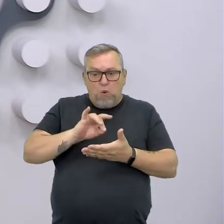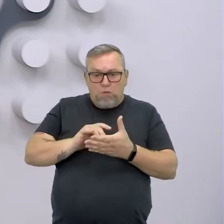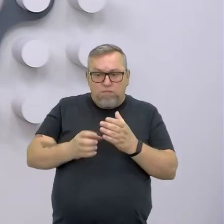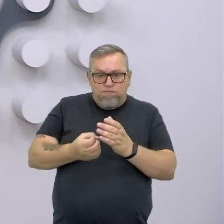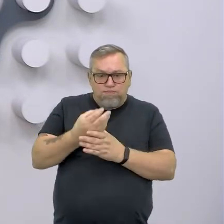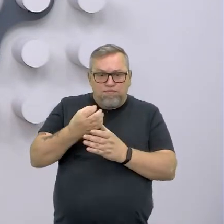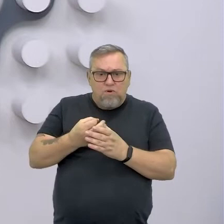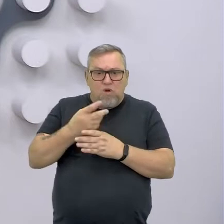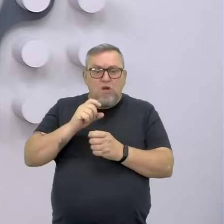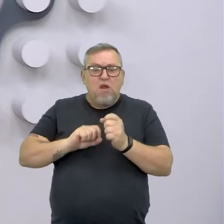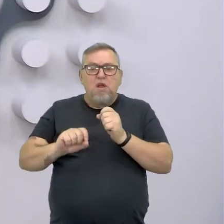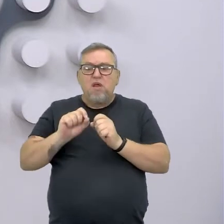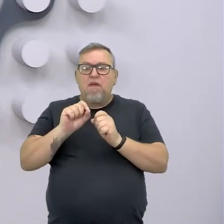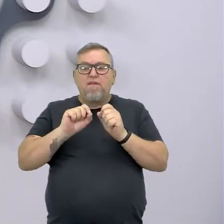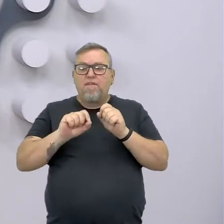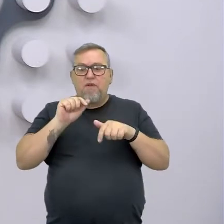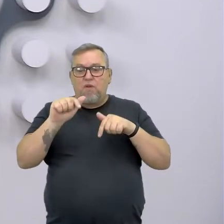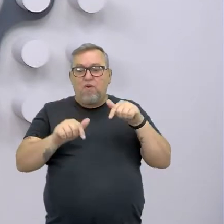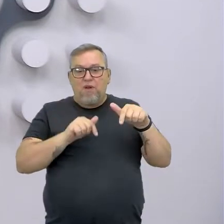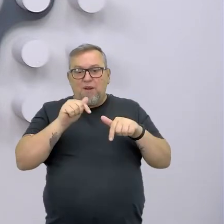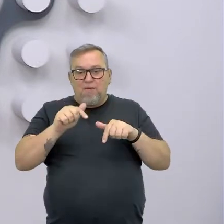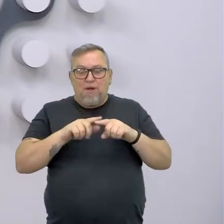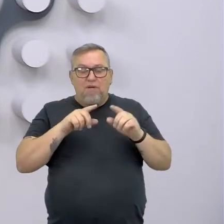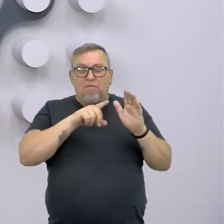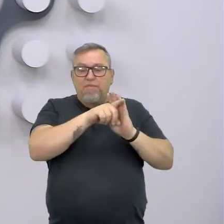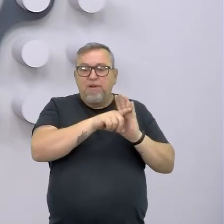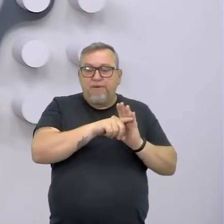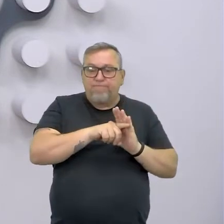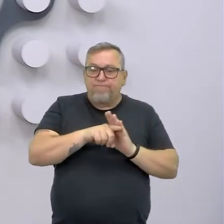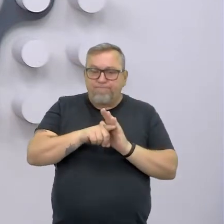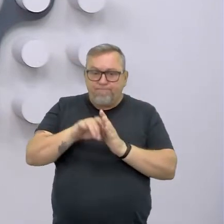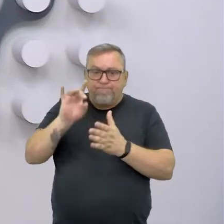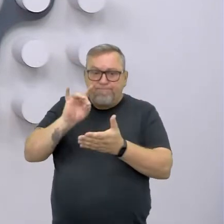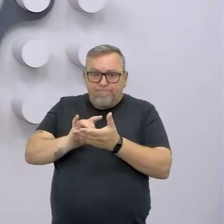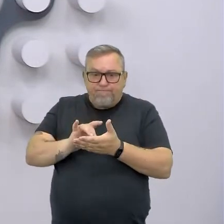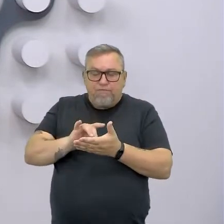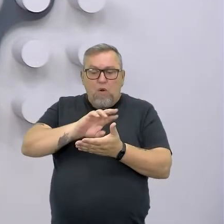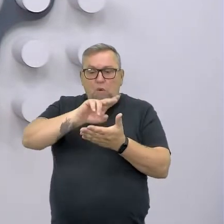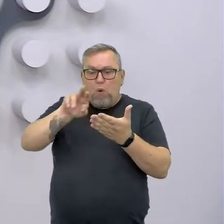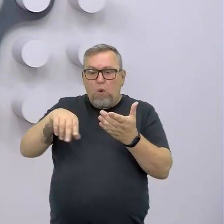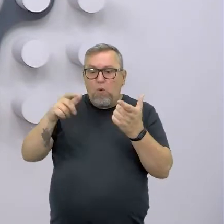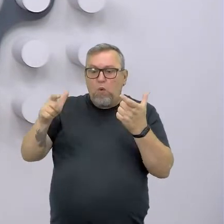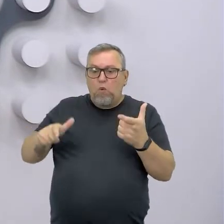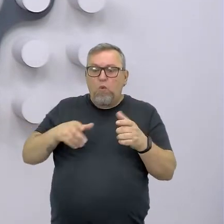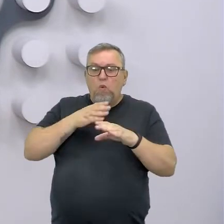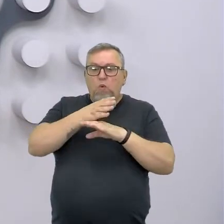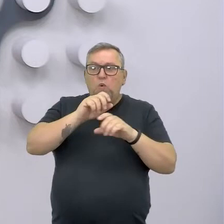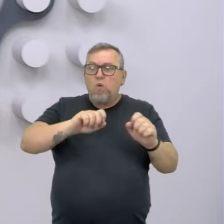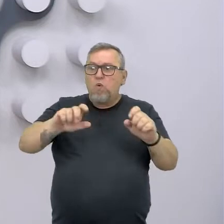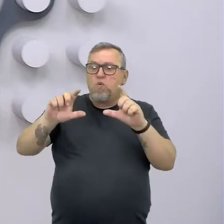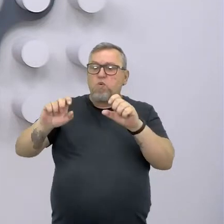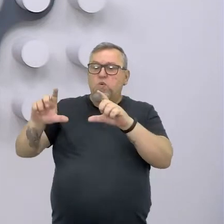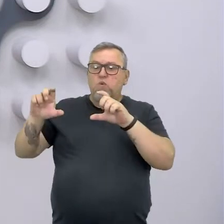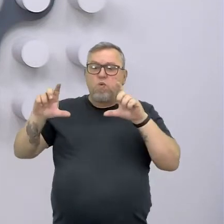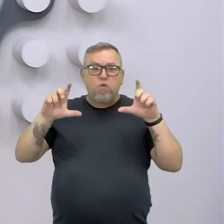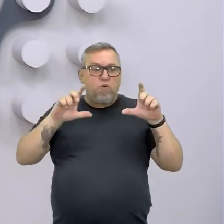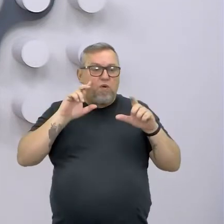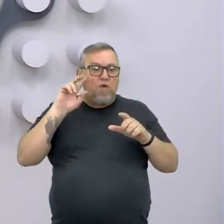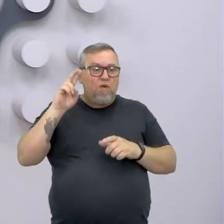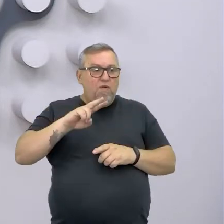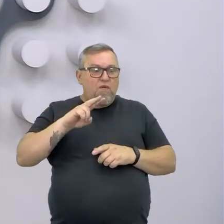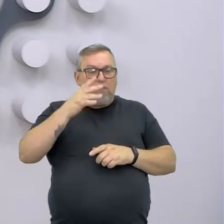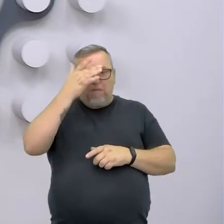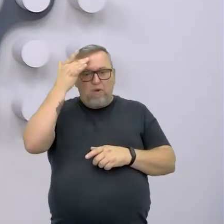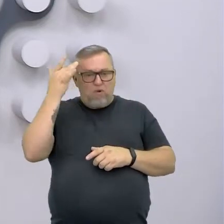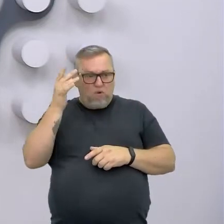fontes, na origem de um trabalho, ou seja, nas fontes, né? Então é necessário ver se as pessoas que publicaram, elas dão o